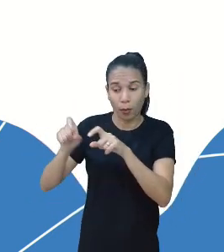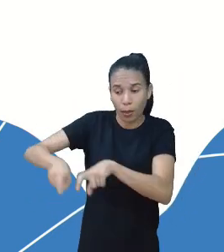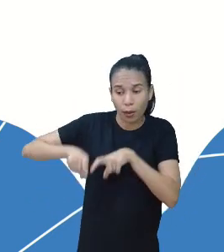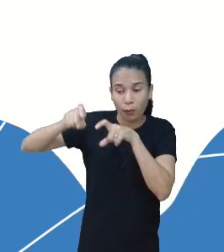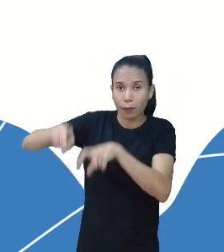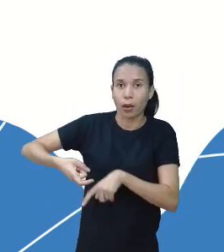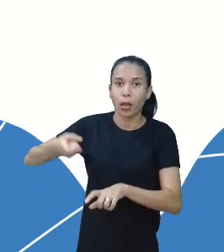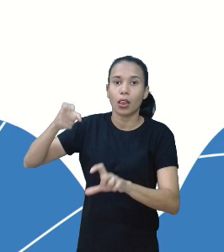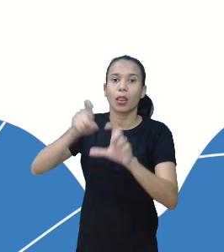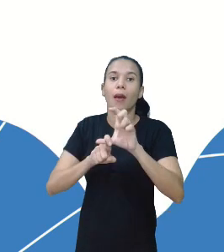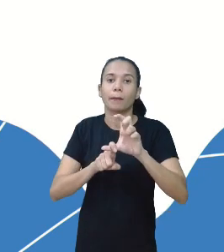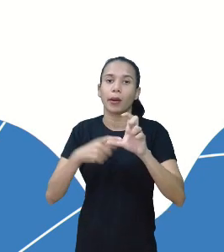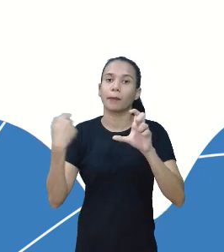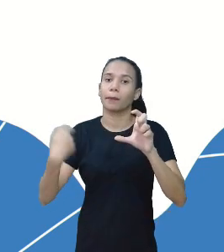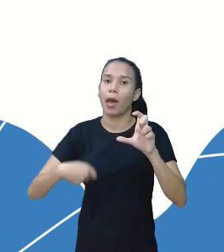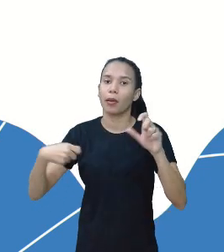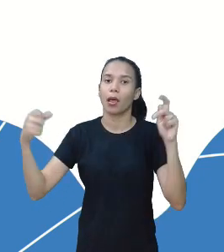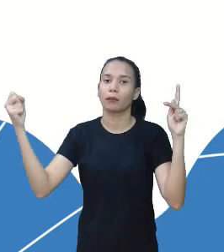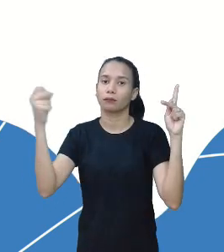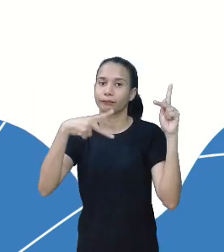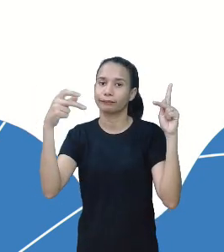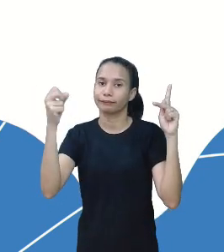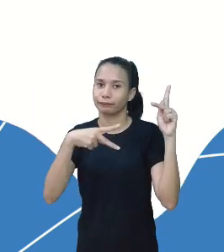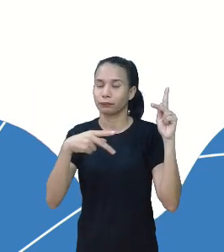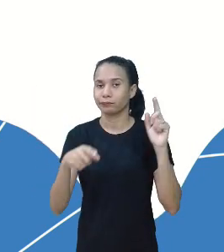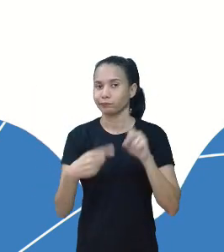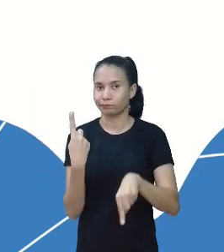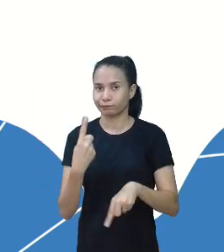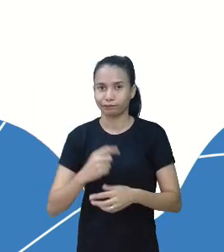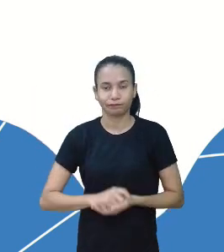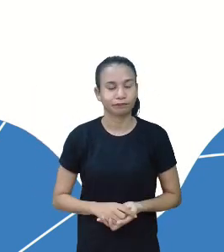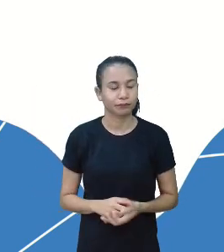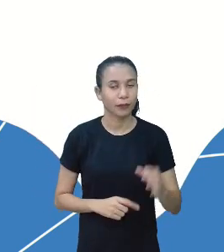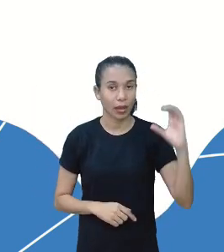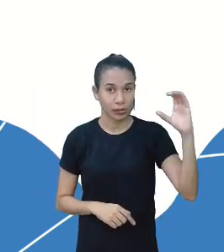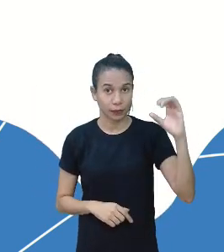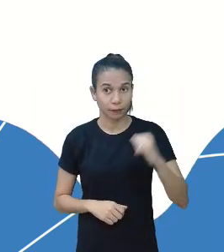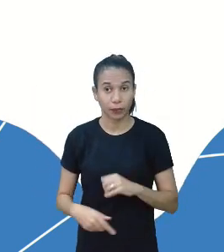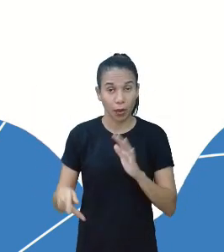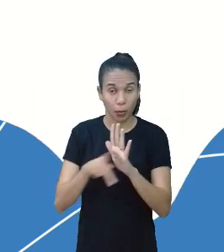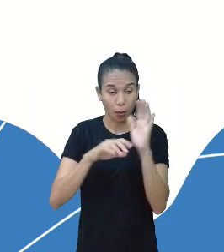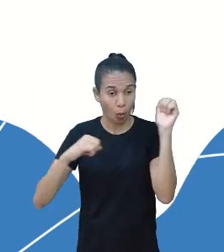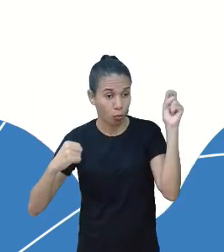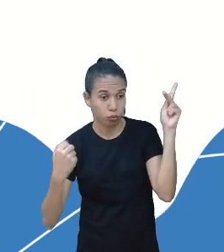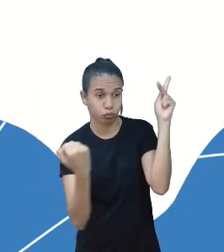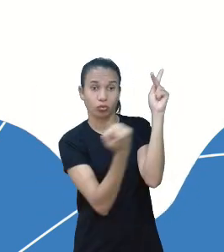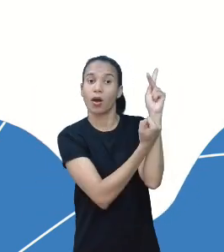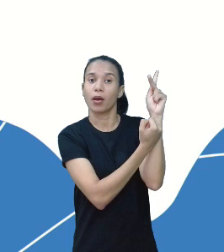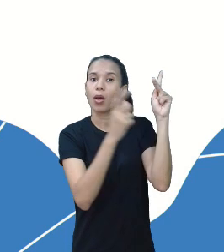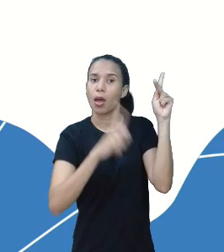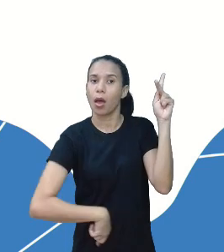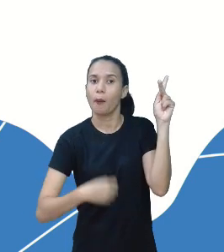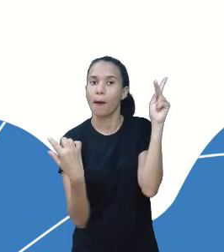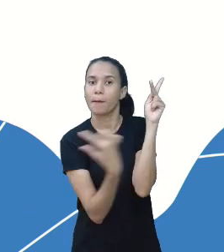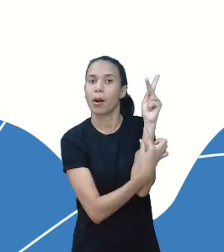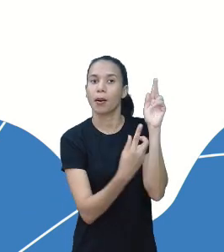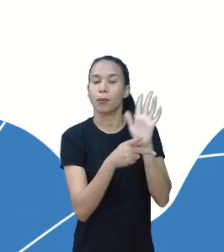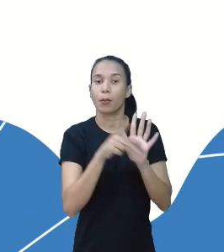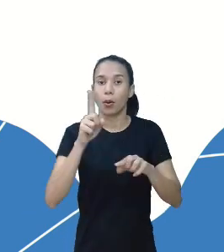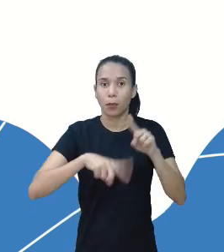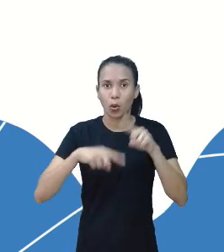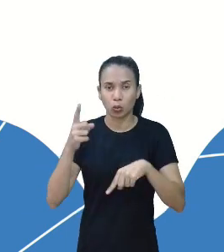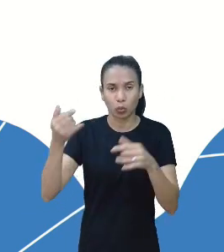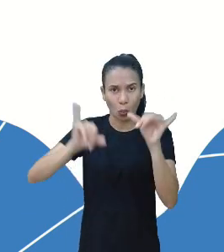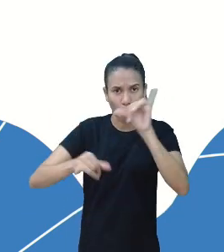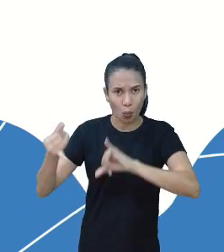agropecuária depende de agrotóxicos? Também não. O selo de qualidade será uma marca dos produtos